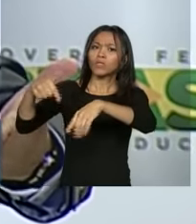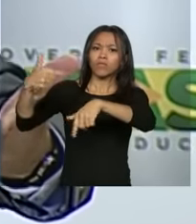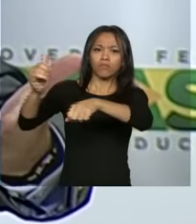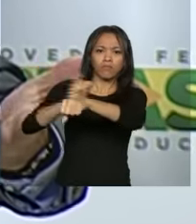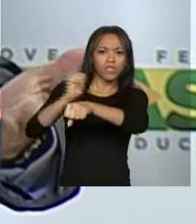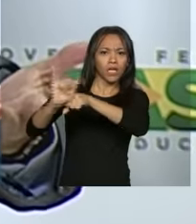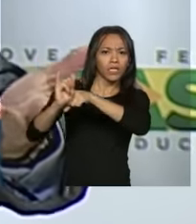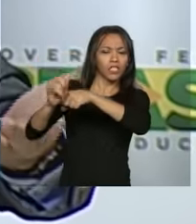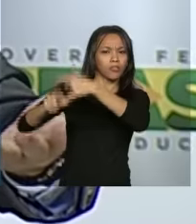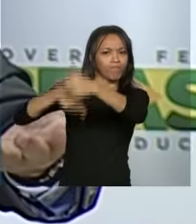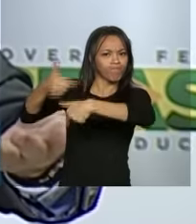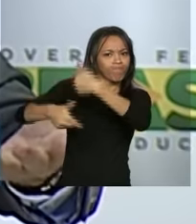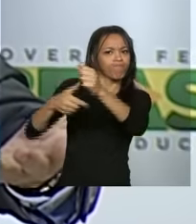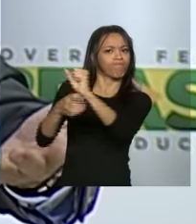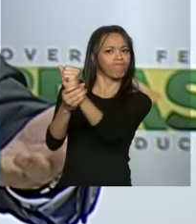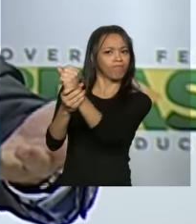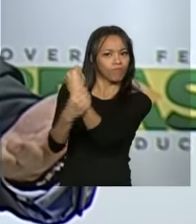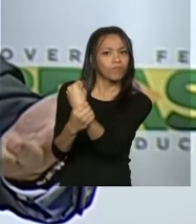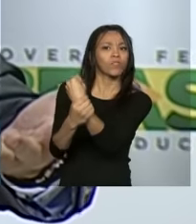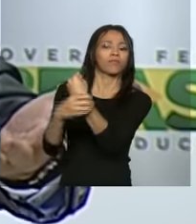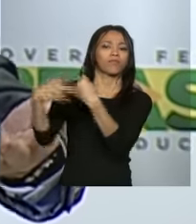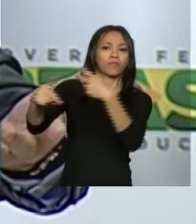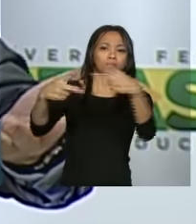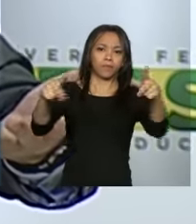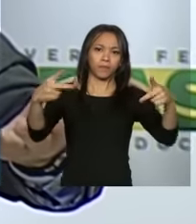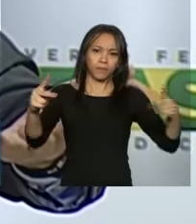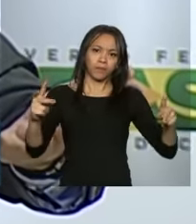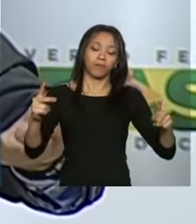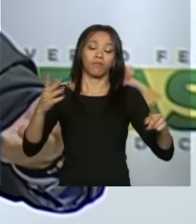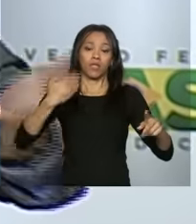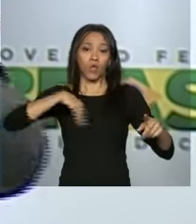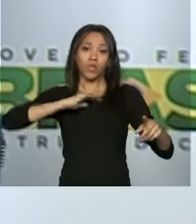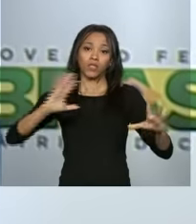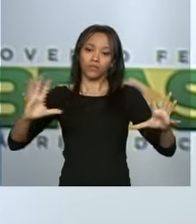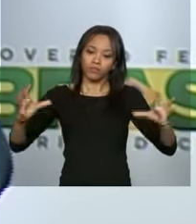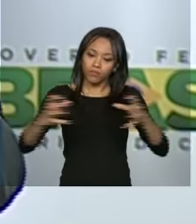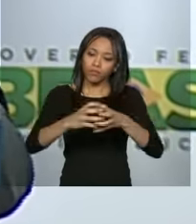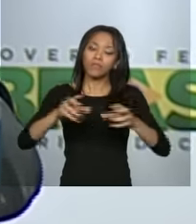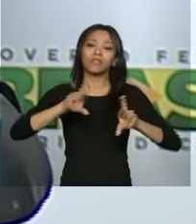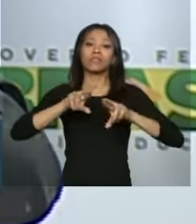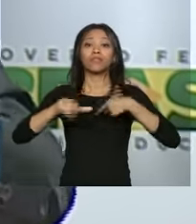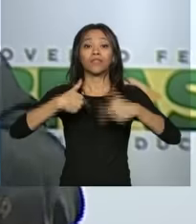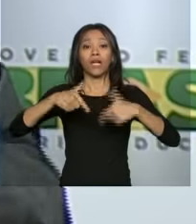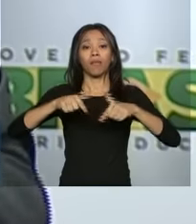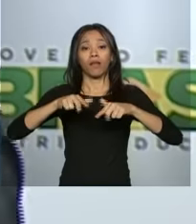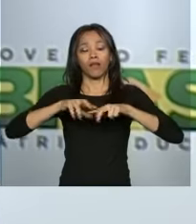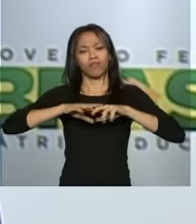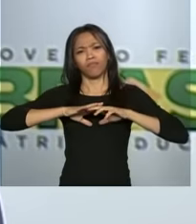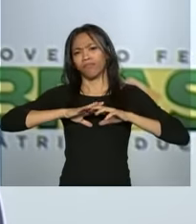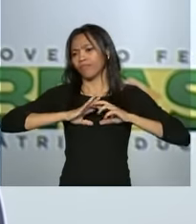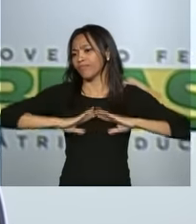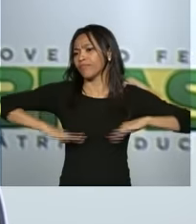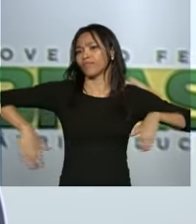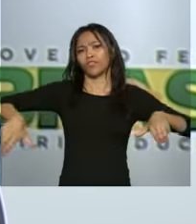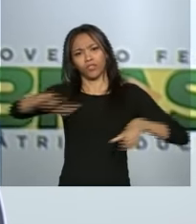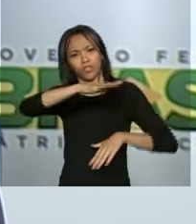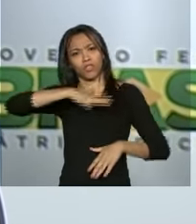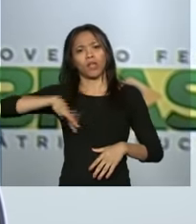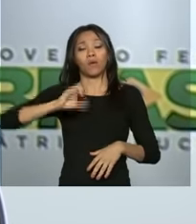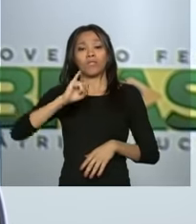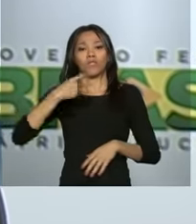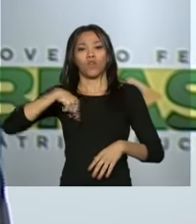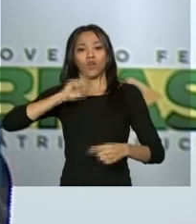estão em curso pra gente também poder pegar uma outra ponta ou seja nós estamos tentando agir em todos os Ramos se a gente olha de novo o